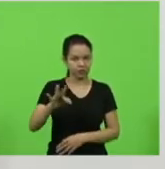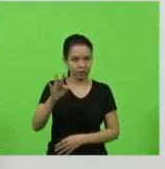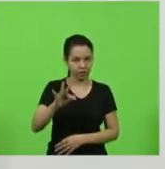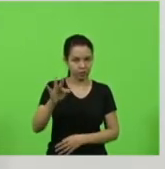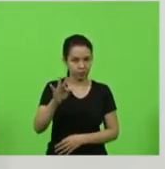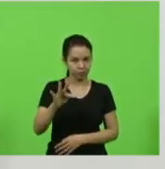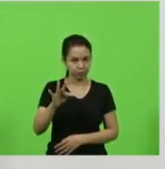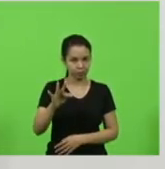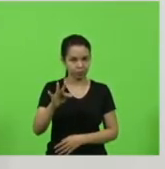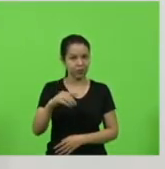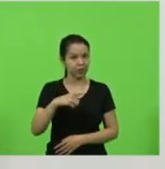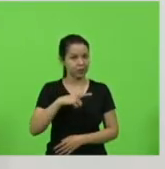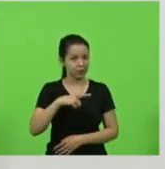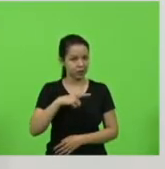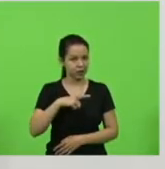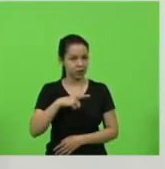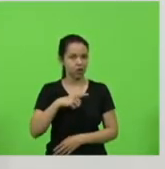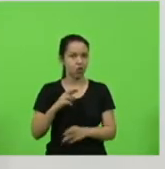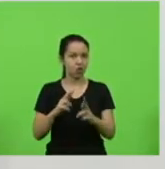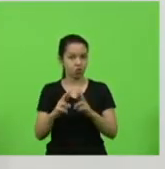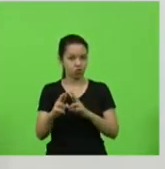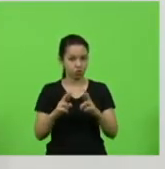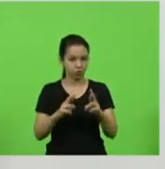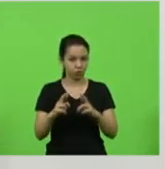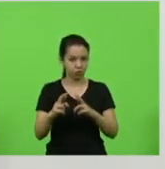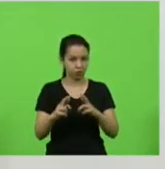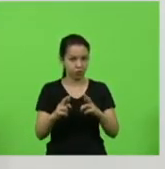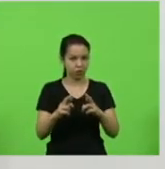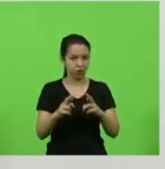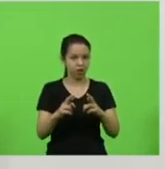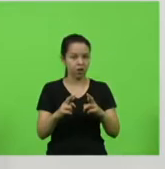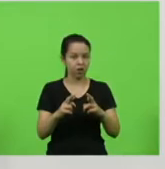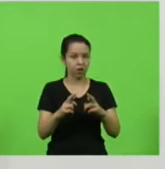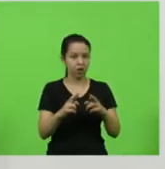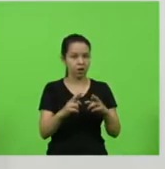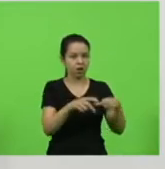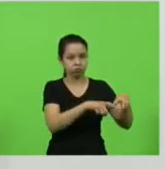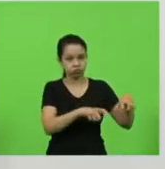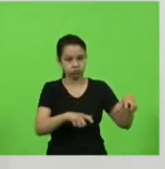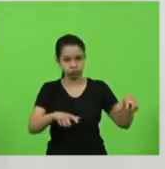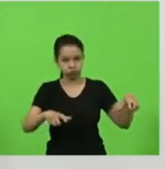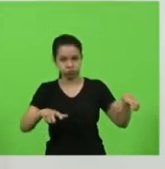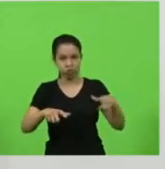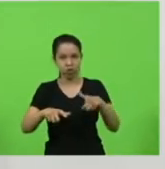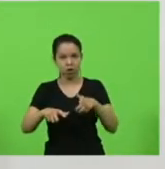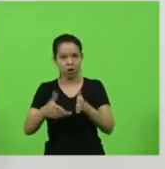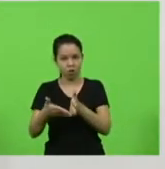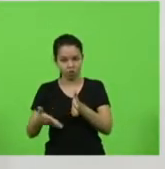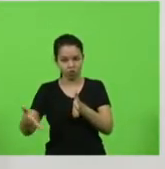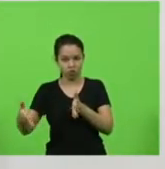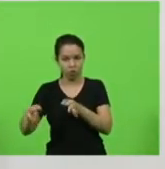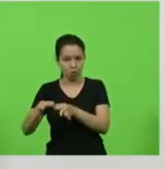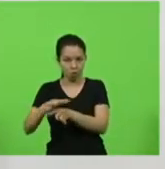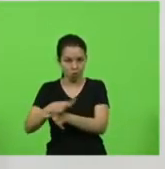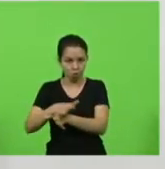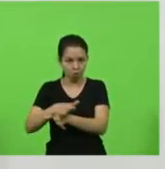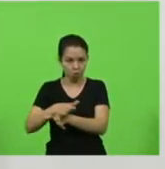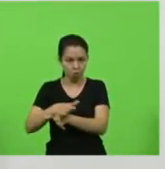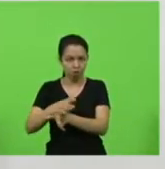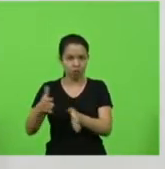Já existe a rodovia que dá sequência e que já foi concluída no governo anterior, de